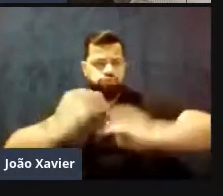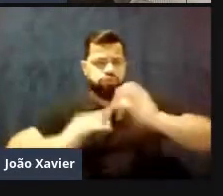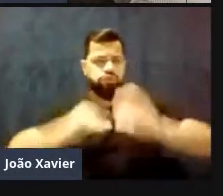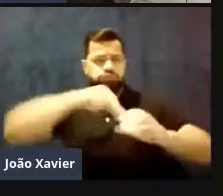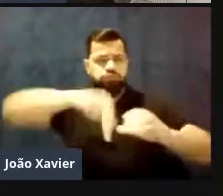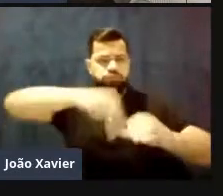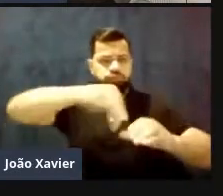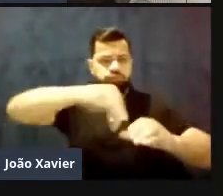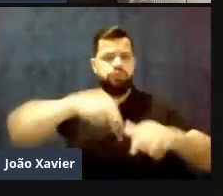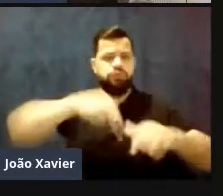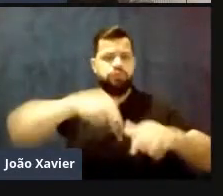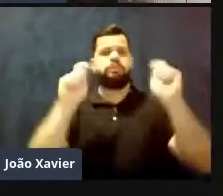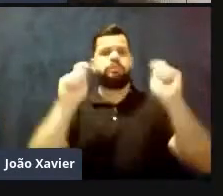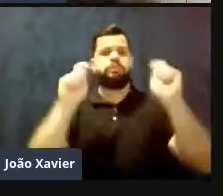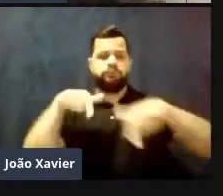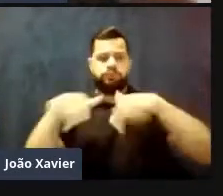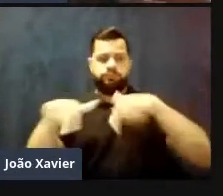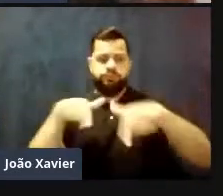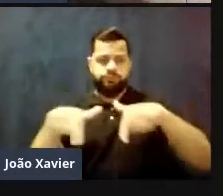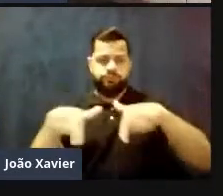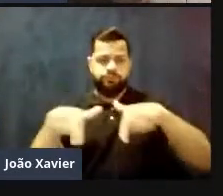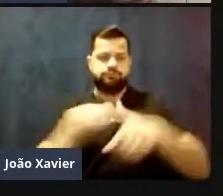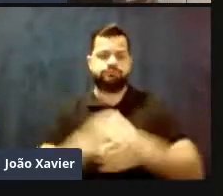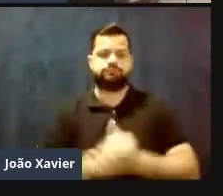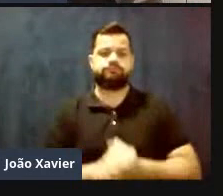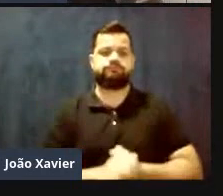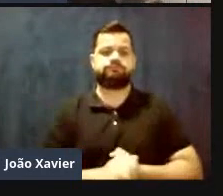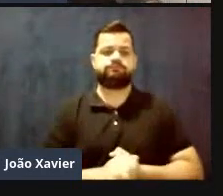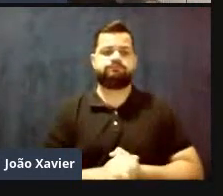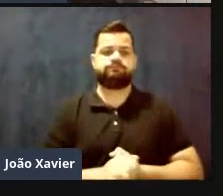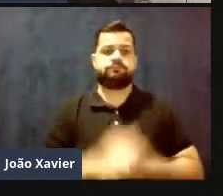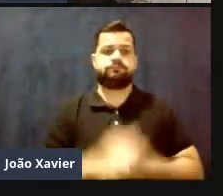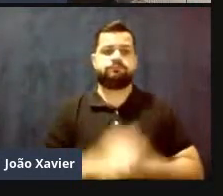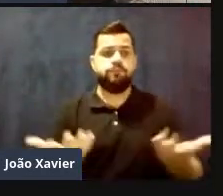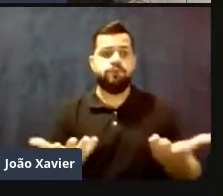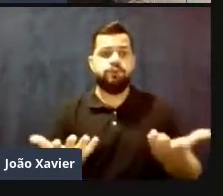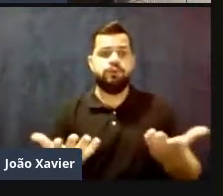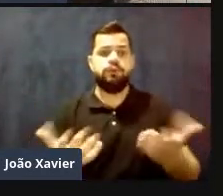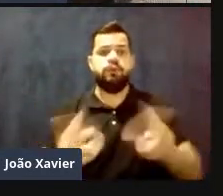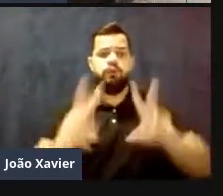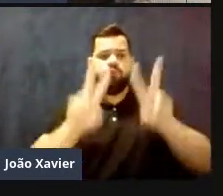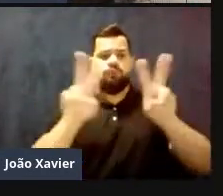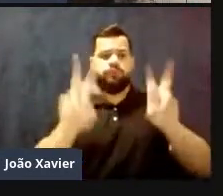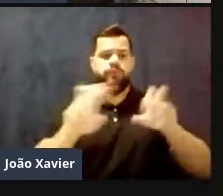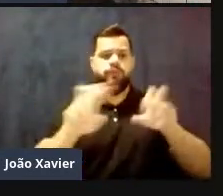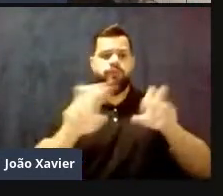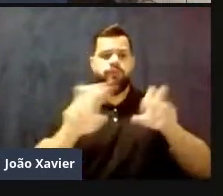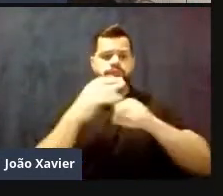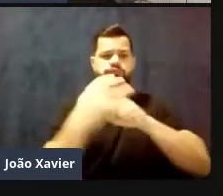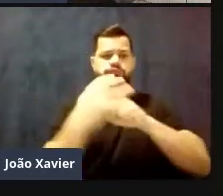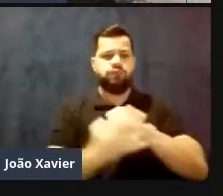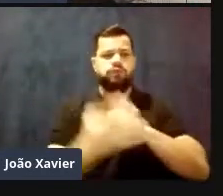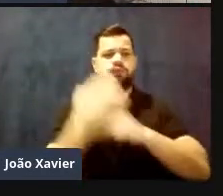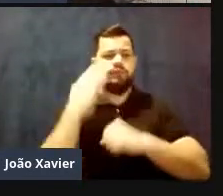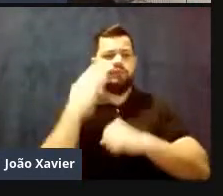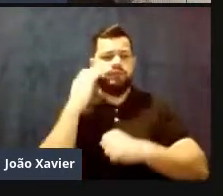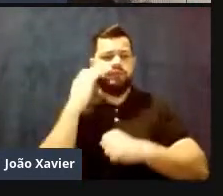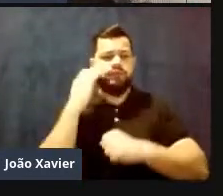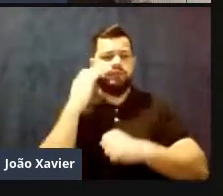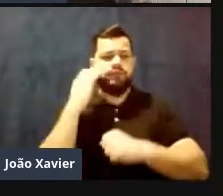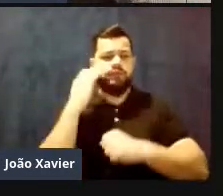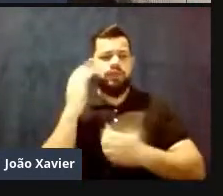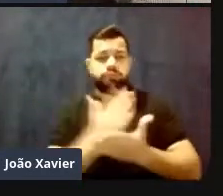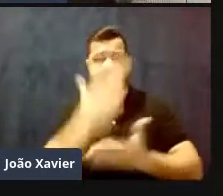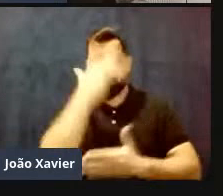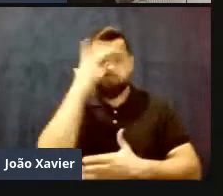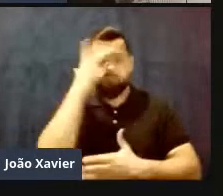classe. Para a gente poder falar de Covid-19, eu sei que algumas pessoas já estão abarrotadas do assunto, né? A gente só fala de Covid,